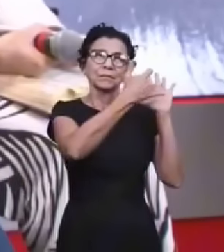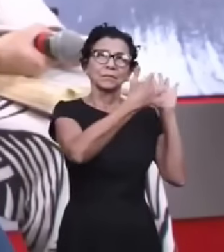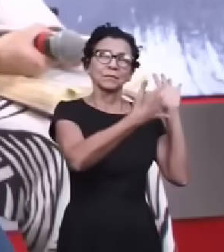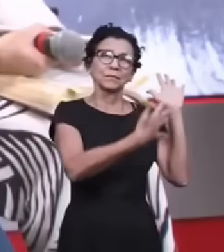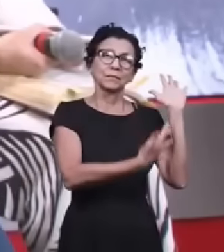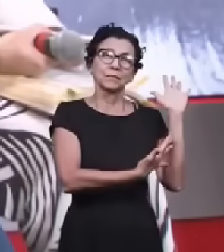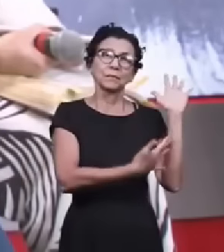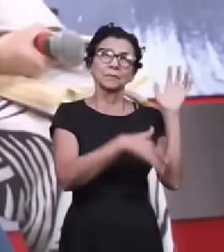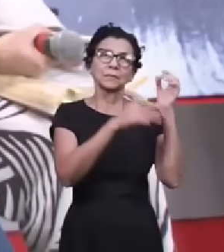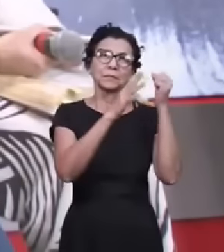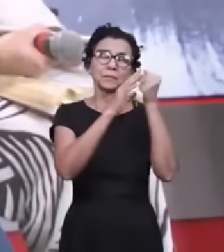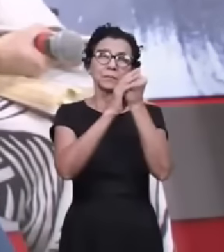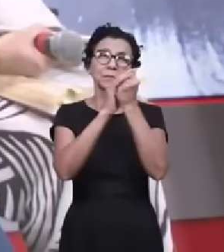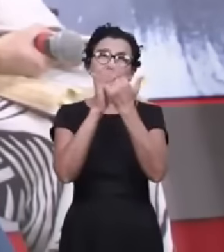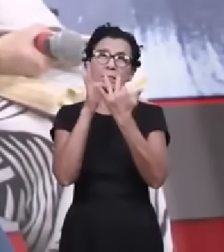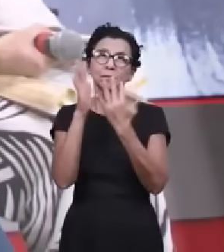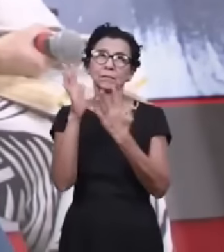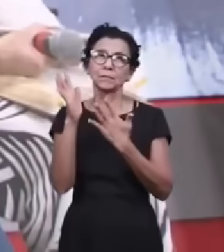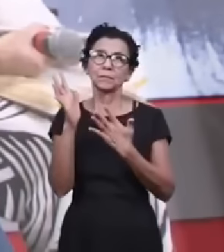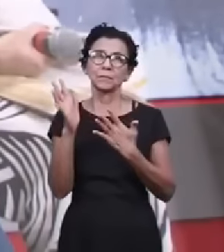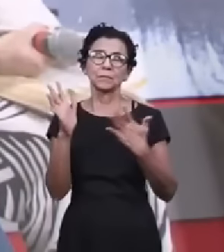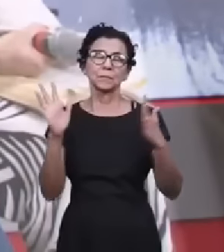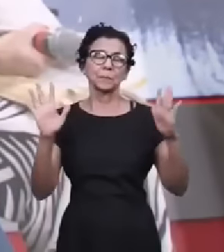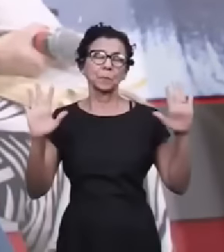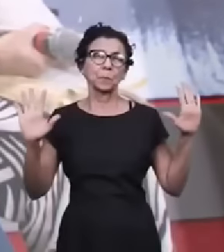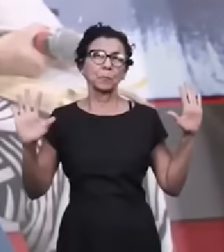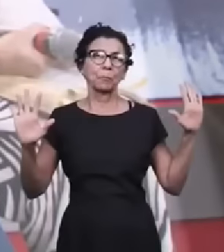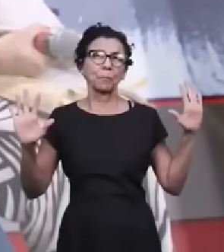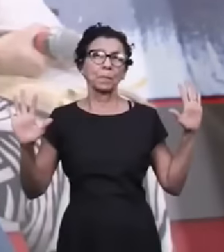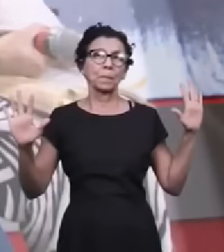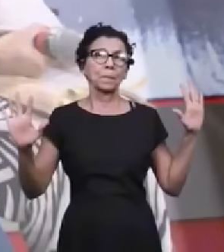dor, perdendo a